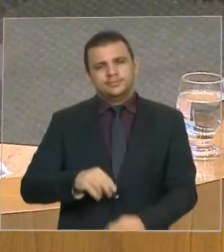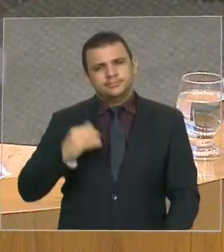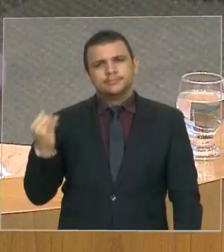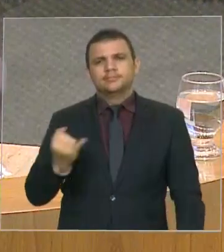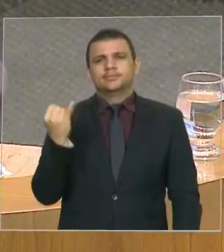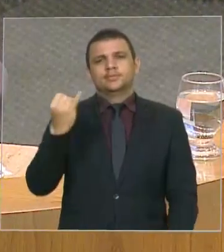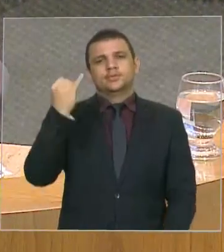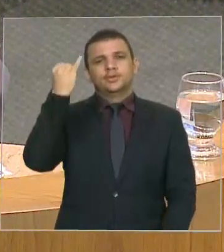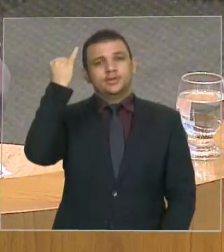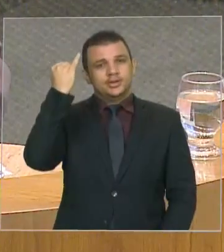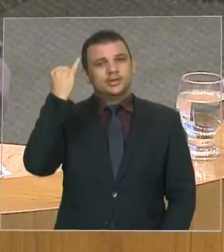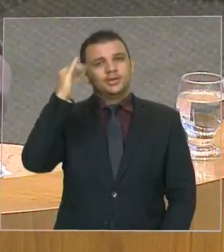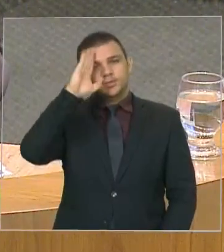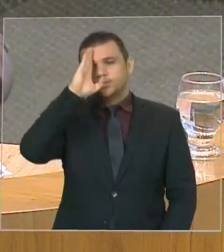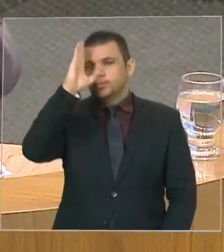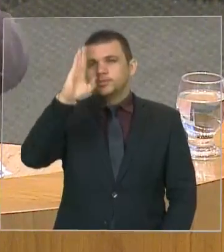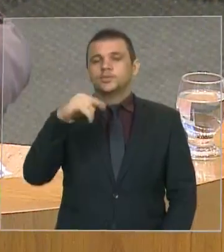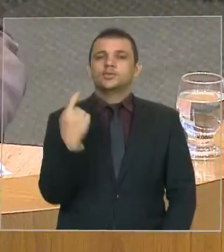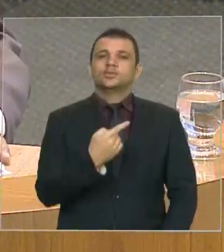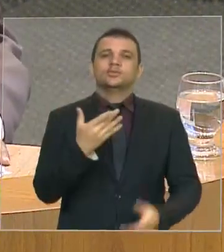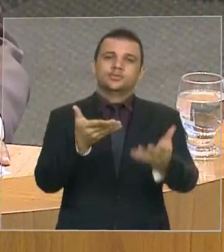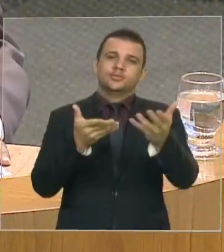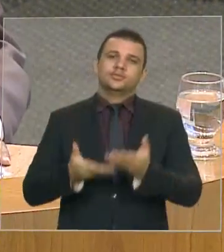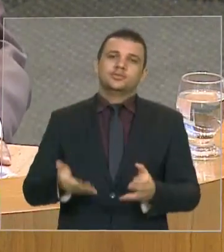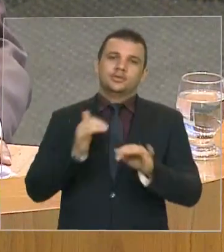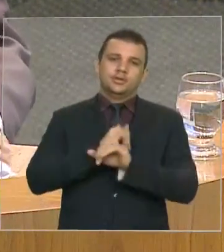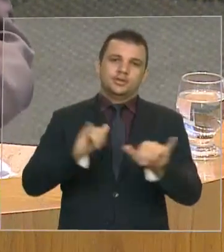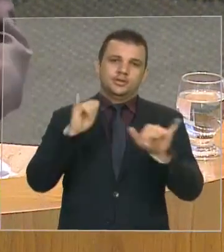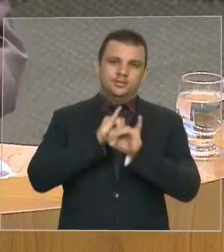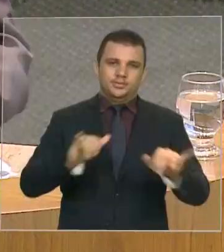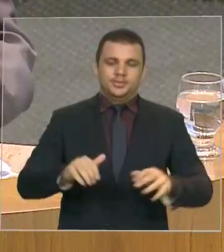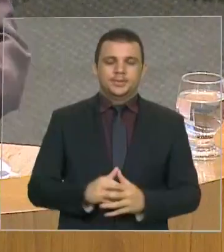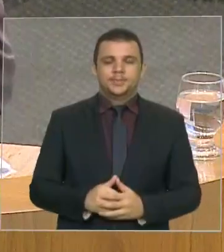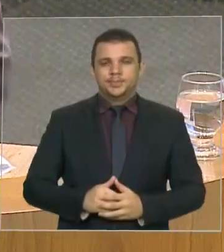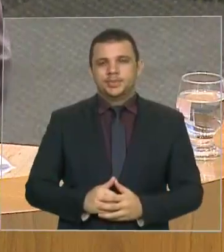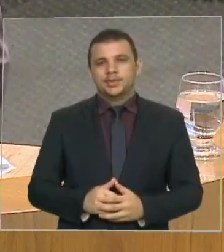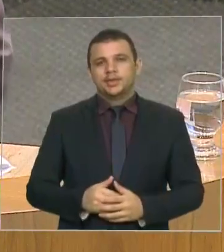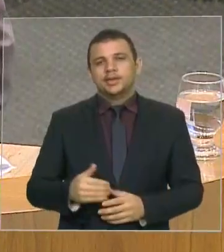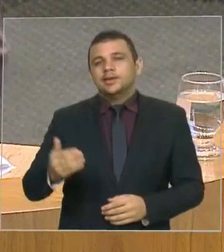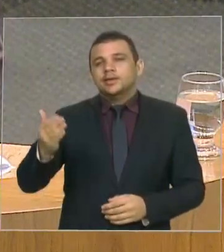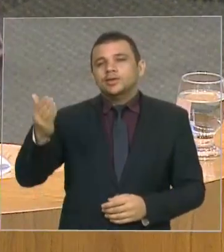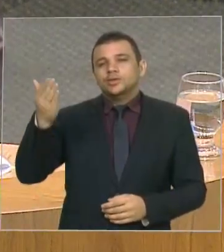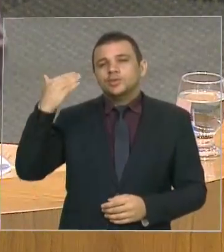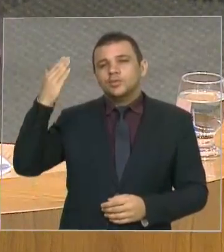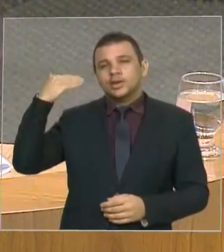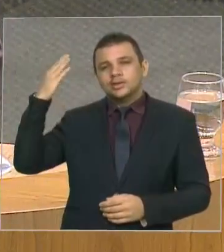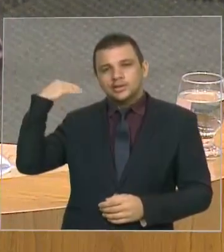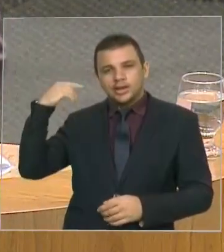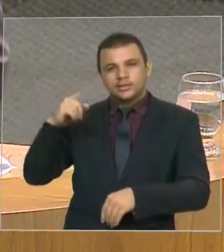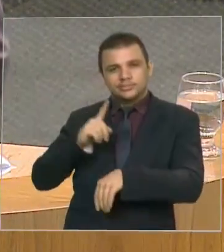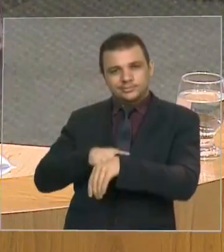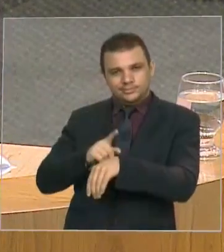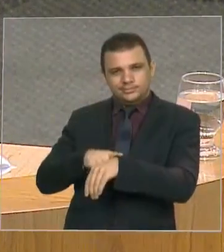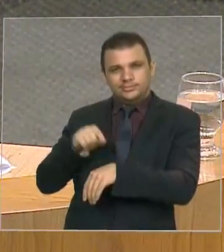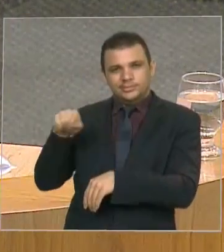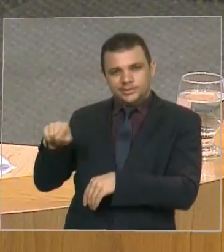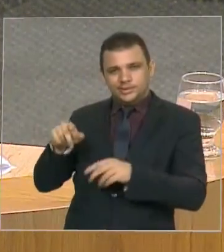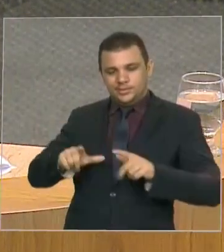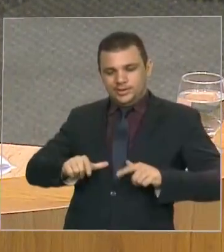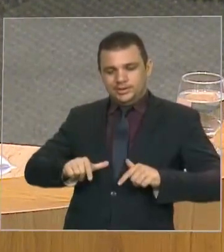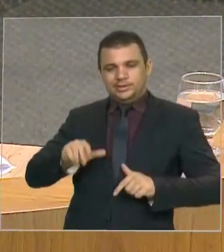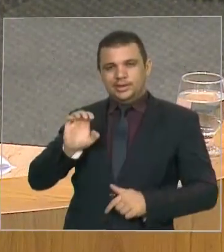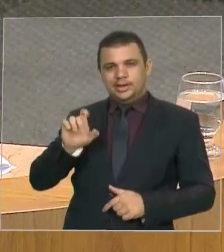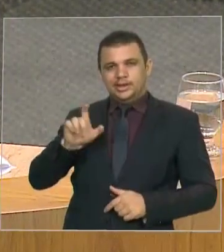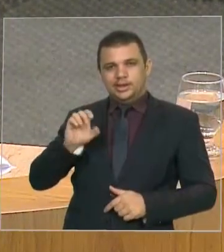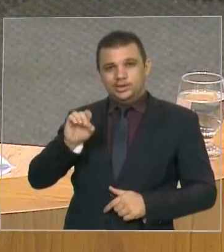agir dessa campanha. Quando se pensou lá no Êxodo, e se observa na história, a lei do talião que dizia